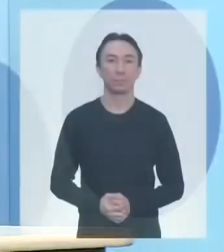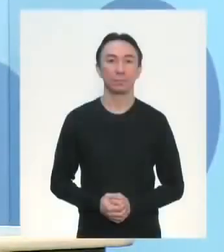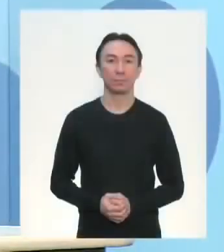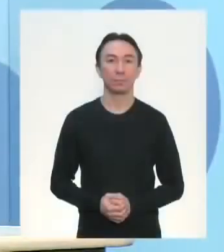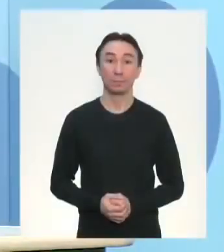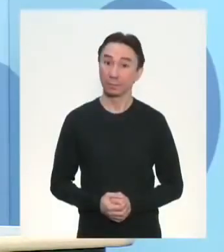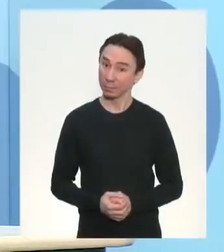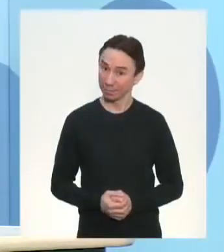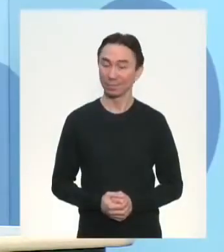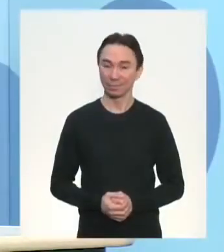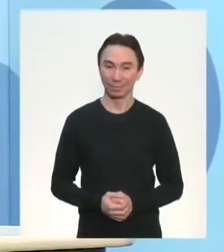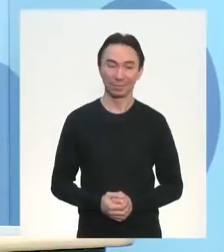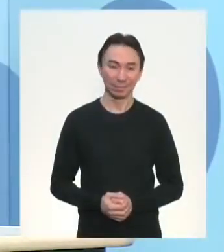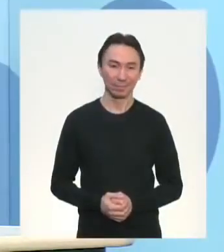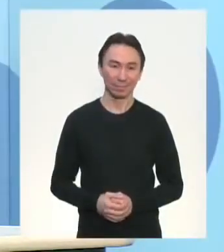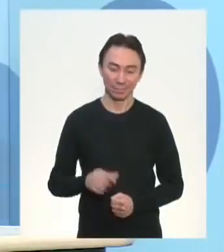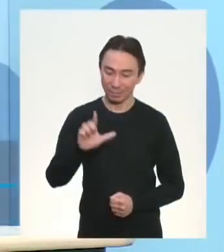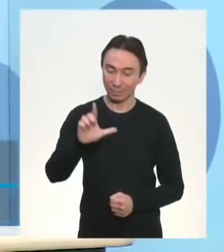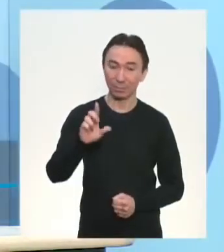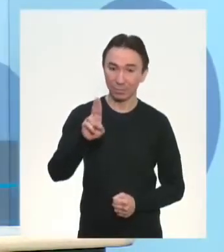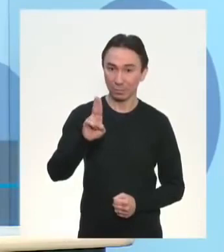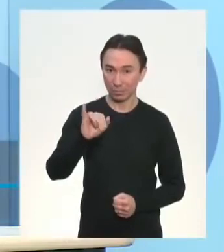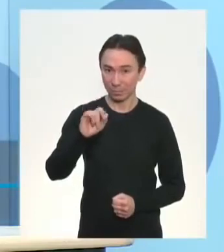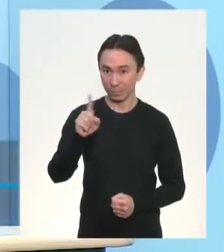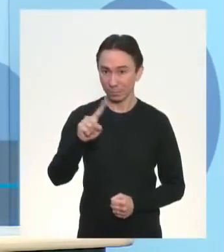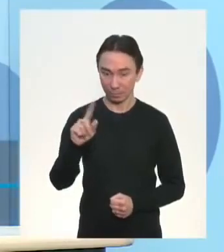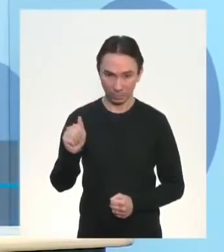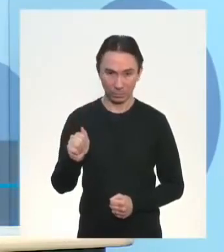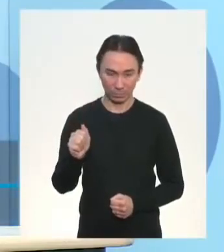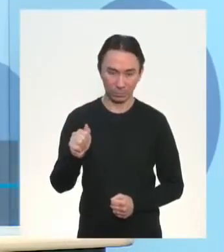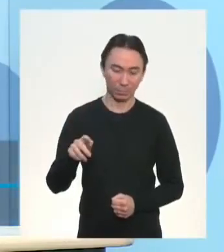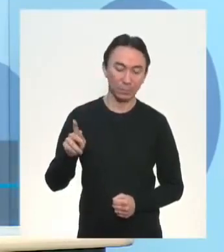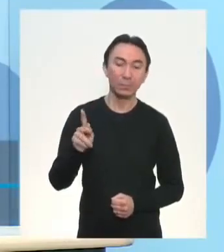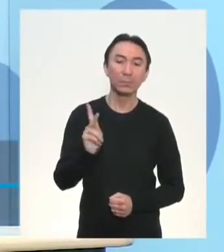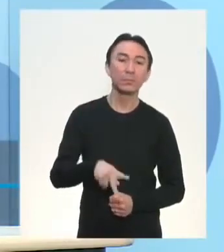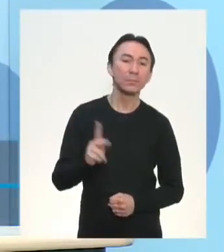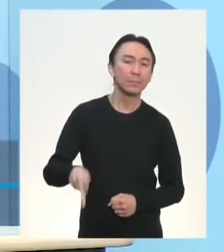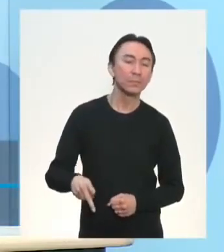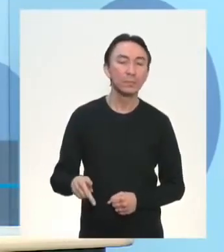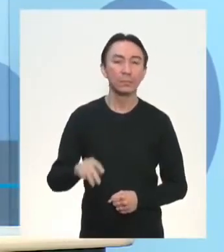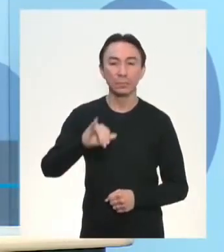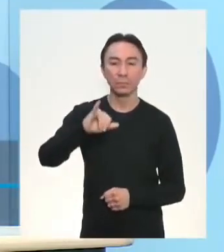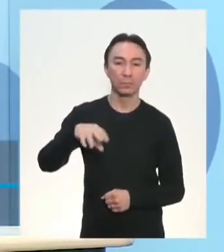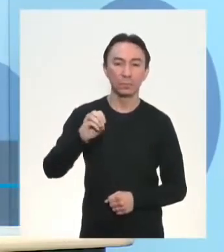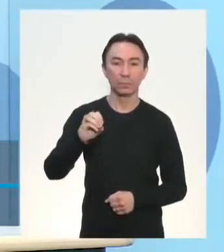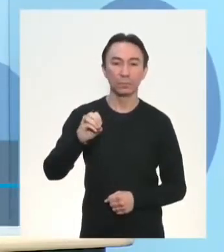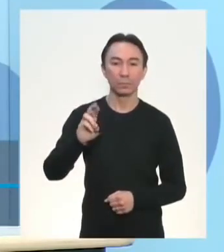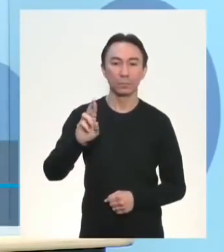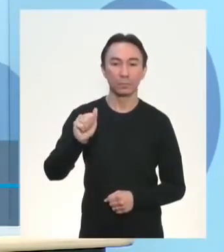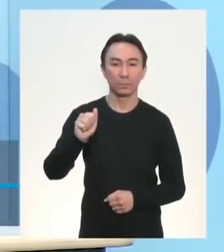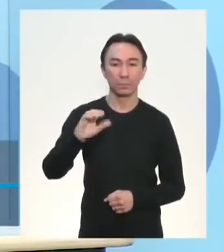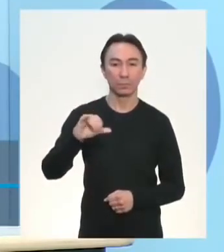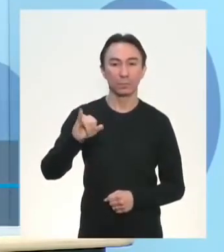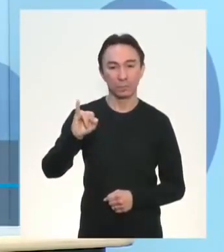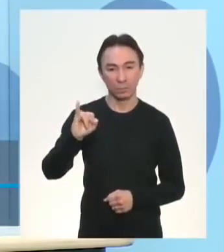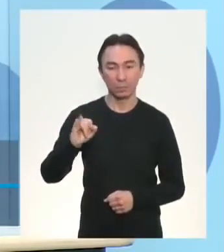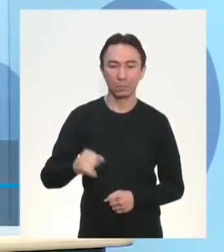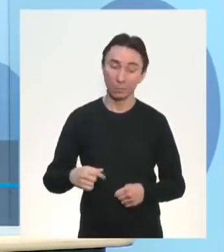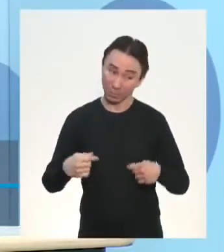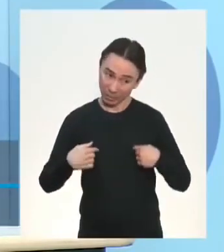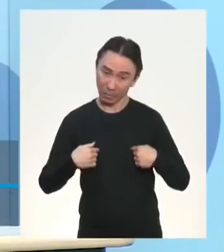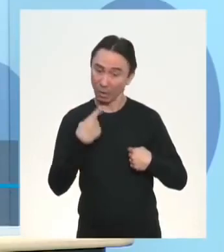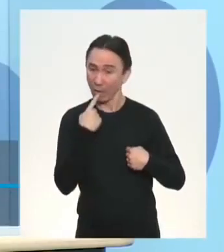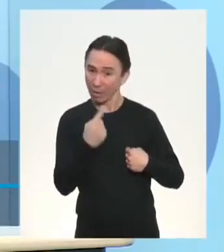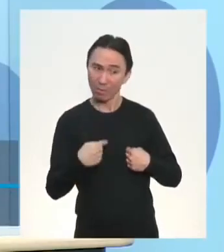Vamos lá, Helene. A Luísa, do Pro Joraci, ela diz, eu pesquiso a palavra